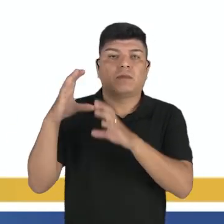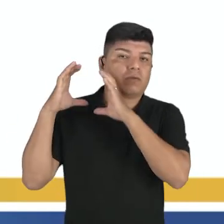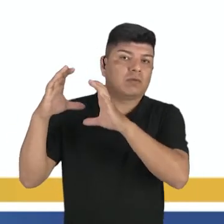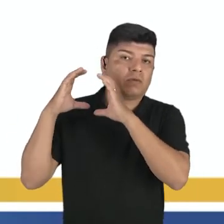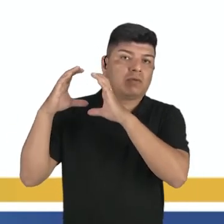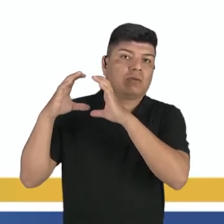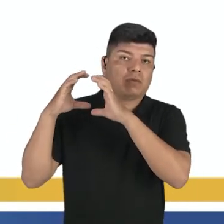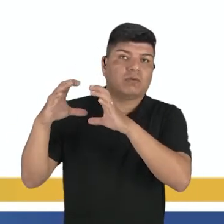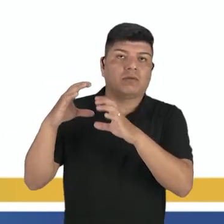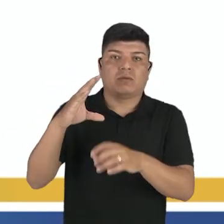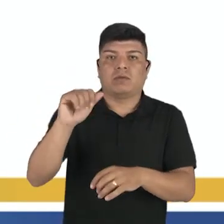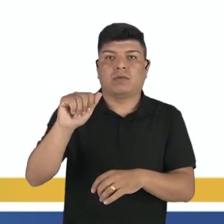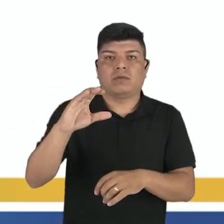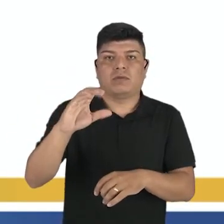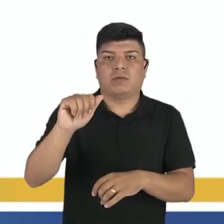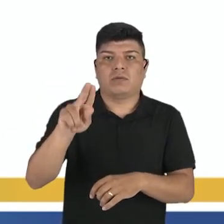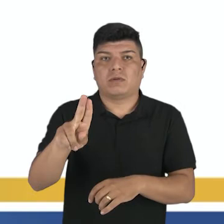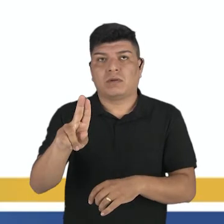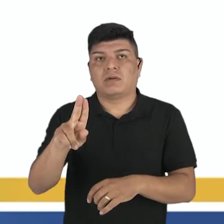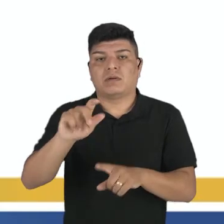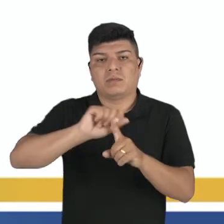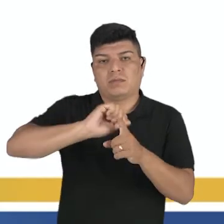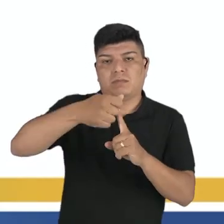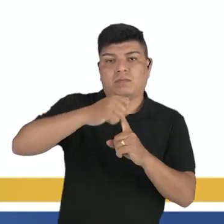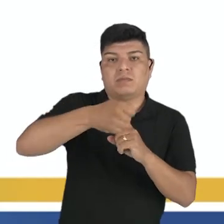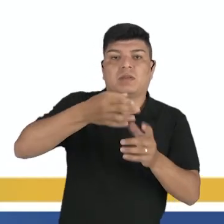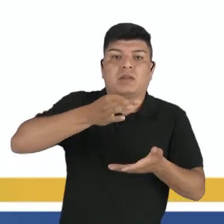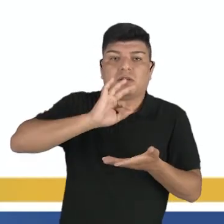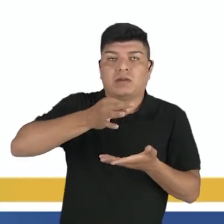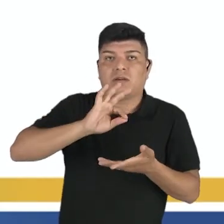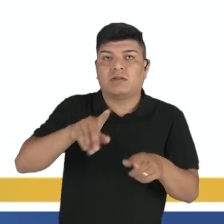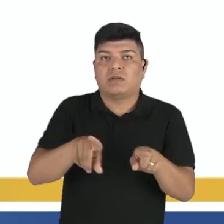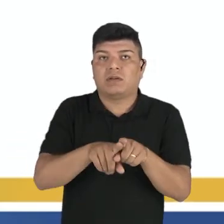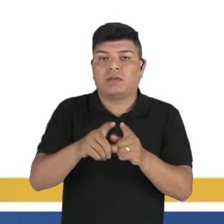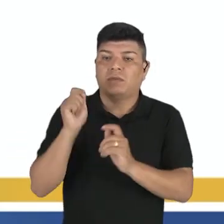coco, o cacau, café, mandioca, banana, além da